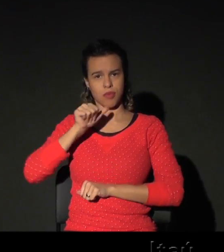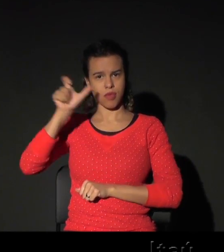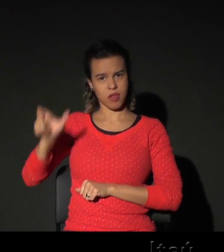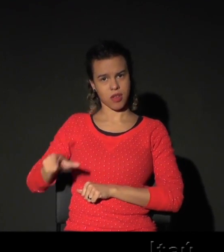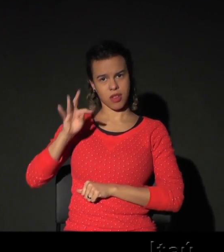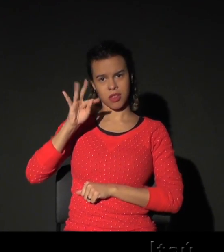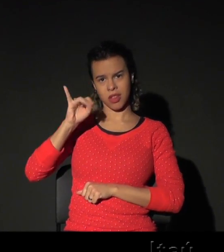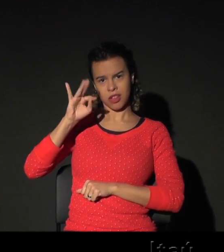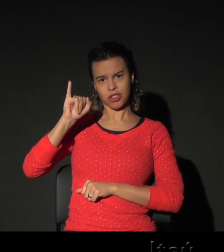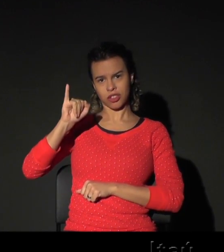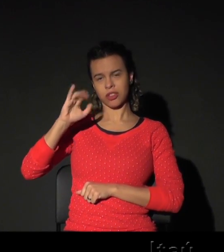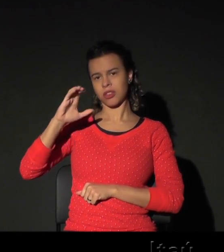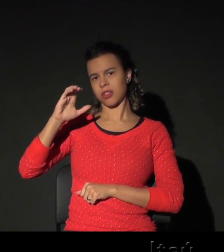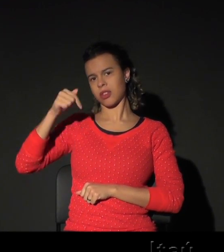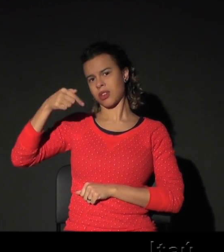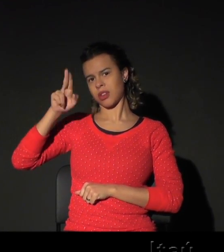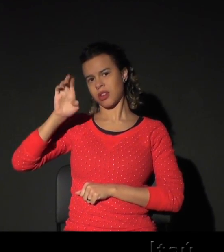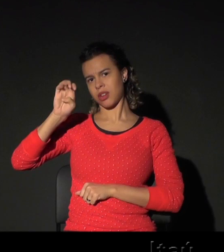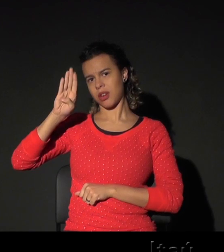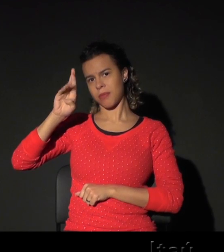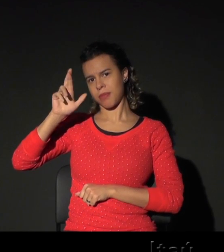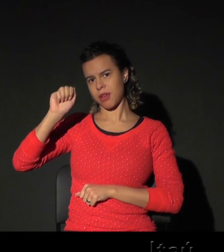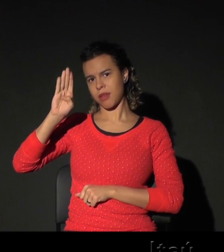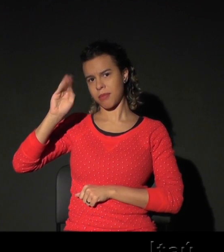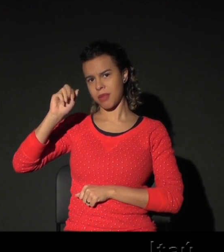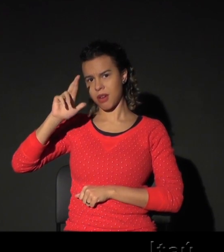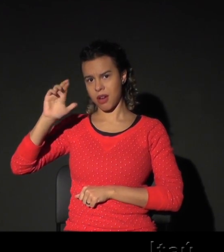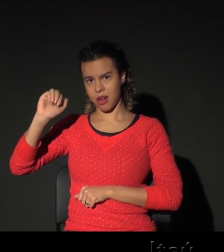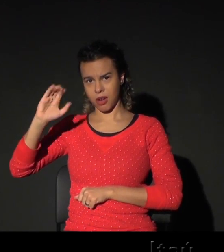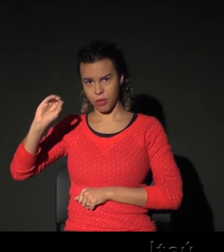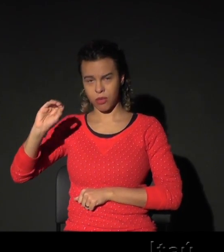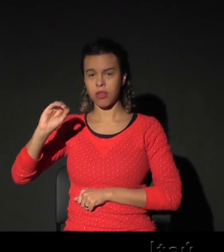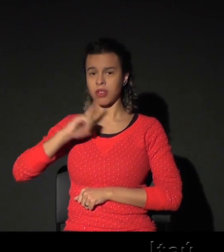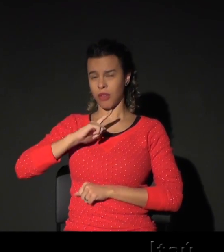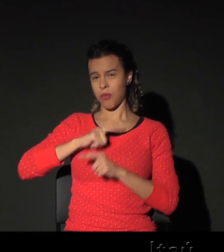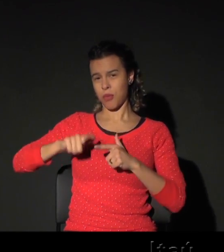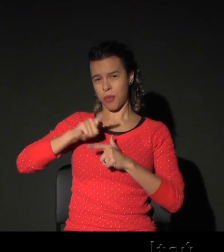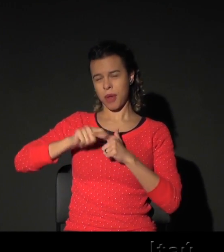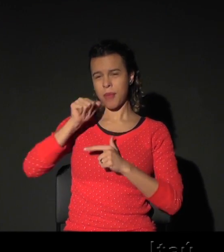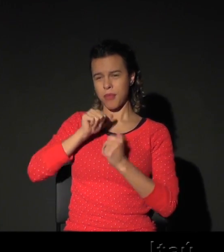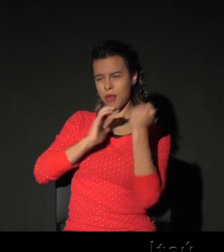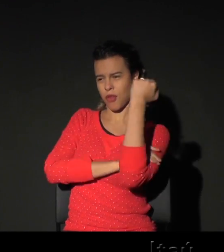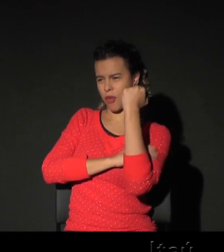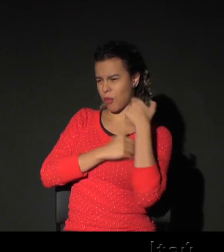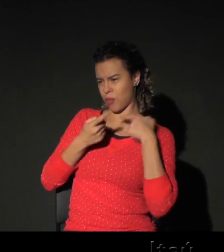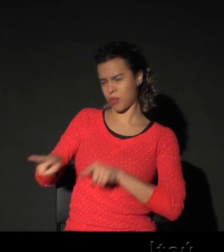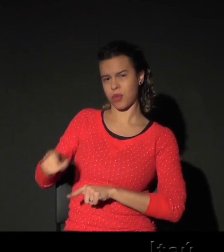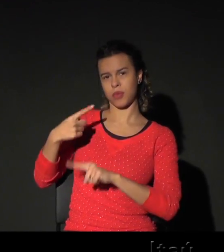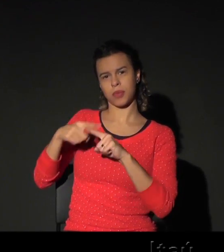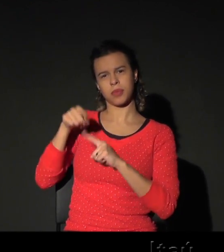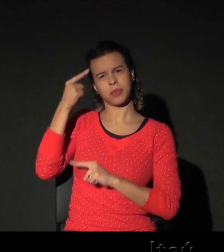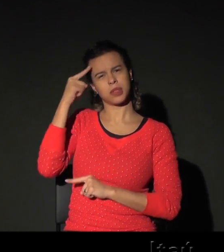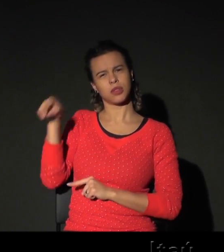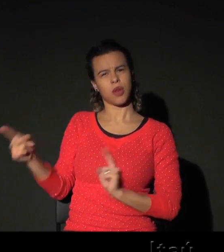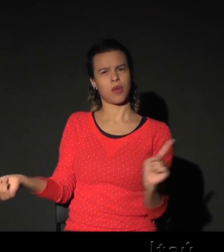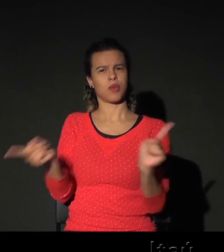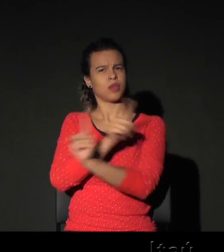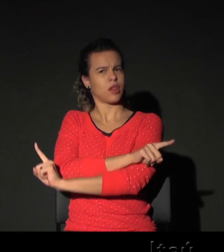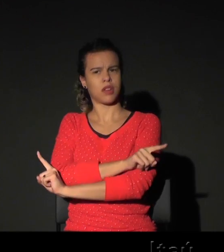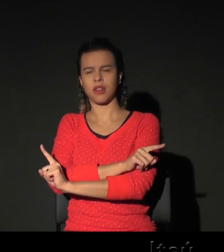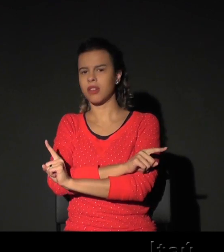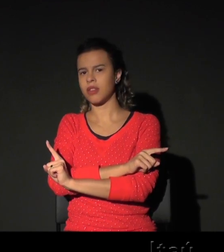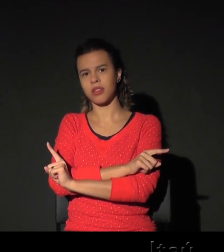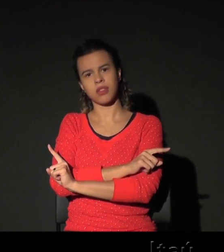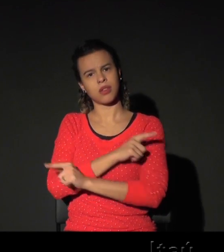eh apareceu obviamente né Eh ela criou um problema paraas feministas né porque muitas né consideravam que era só uma inversão